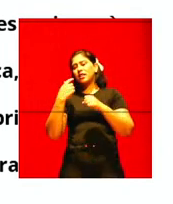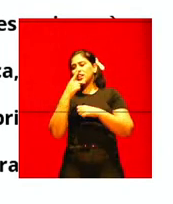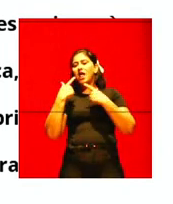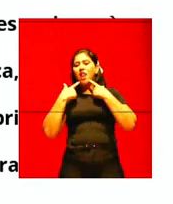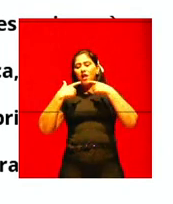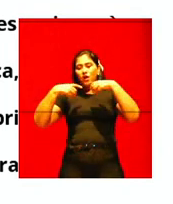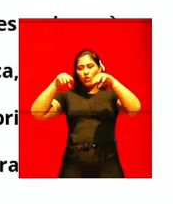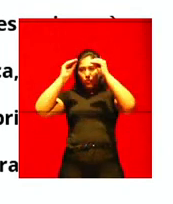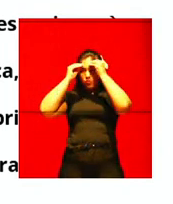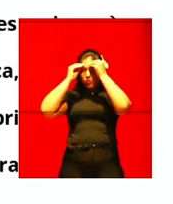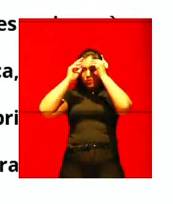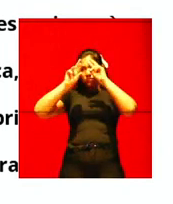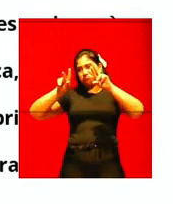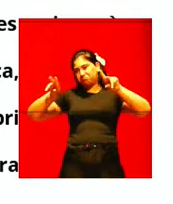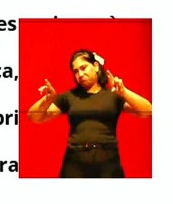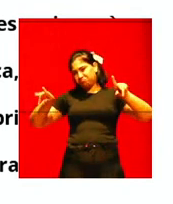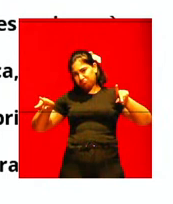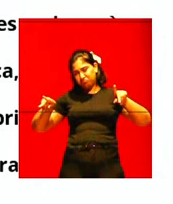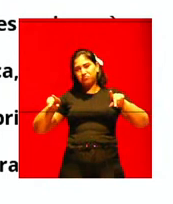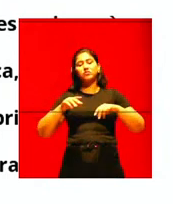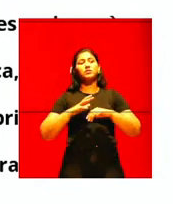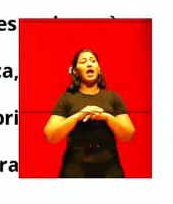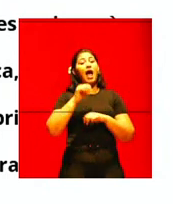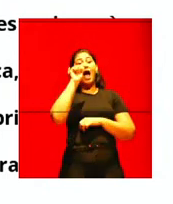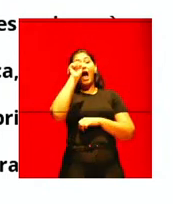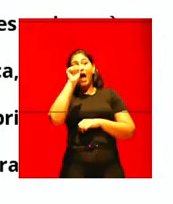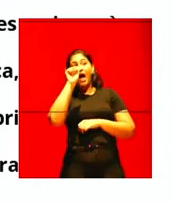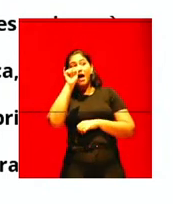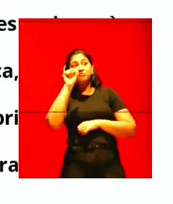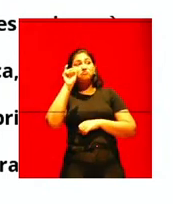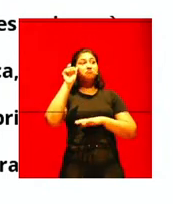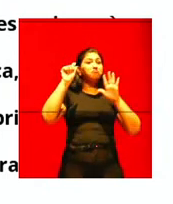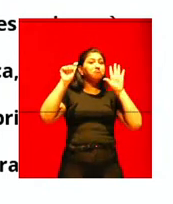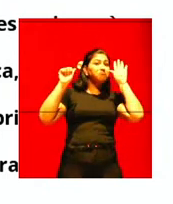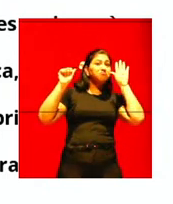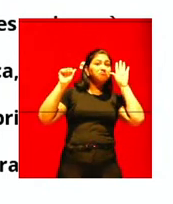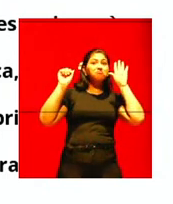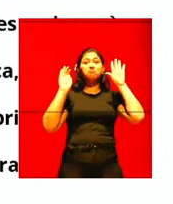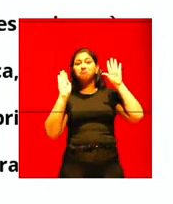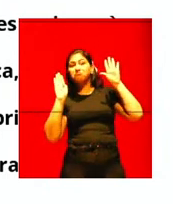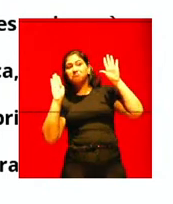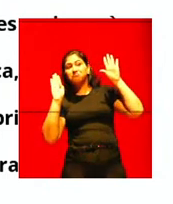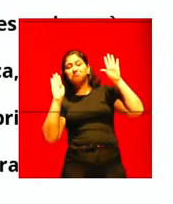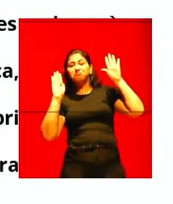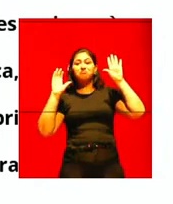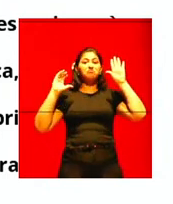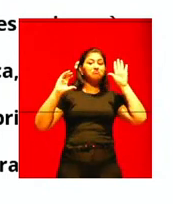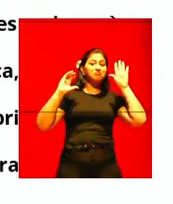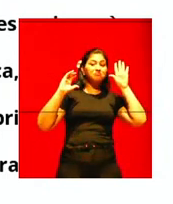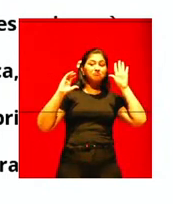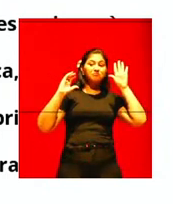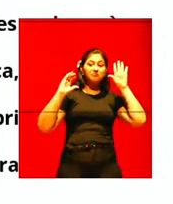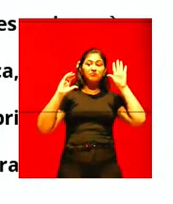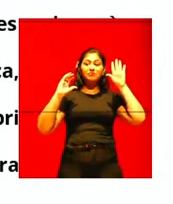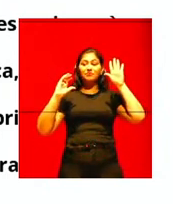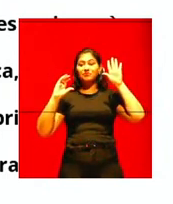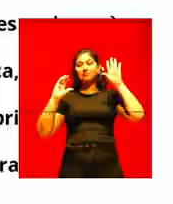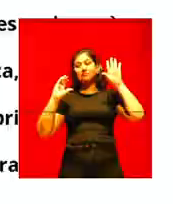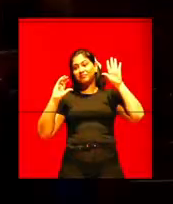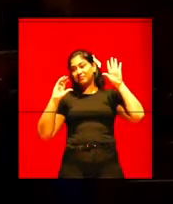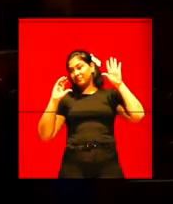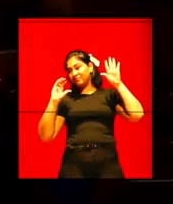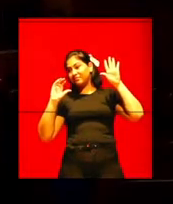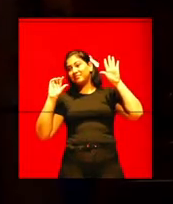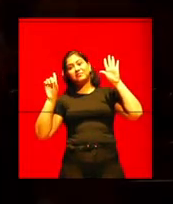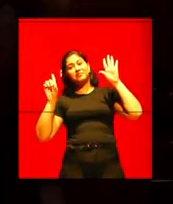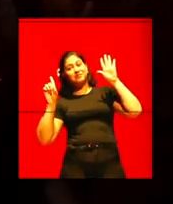faixa etária dos falantes. Letra A, quem levanta a mão? Letra B, letra C, letra